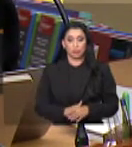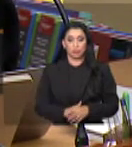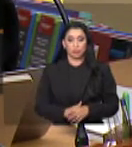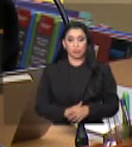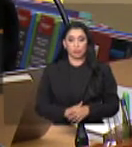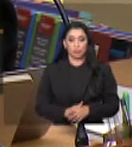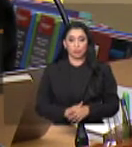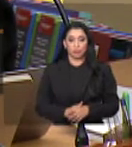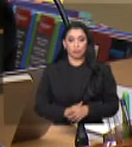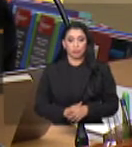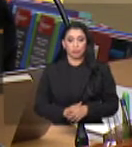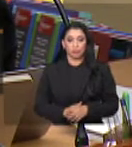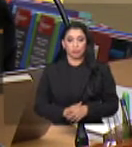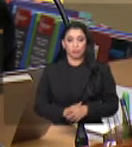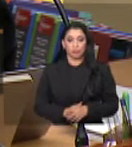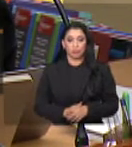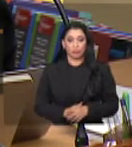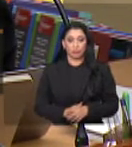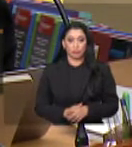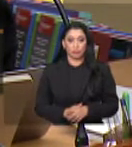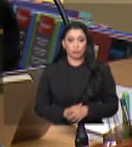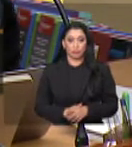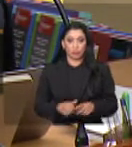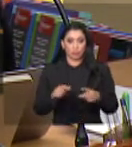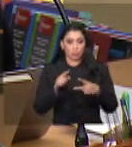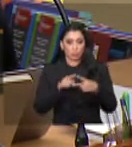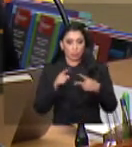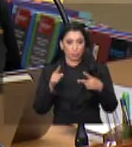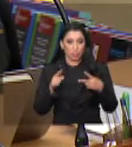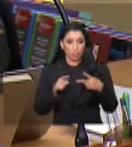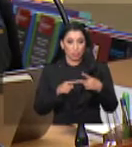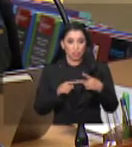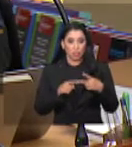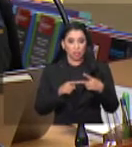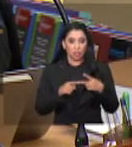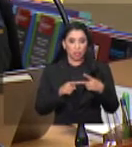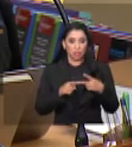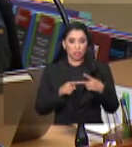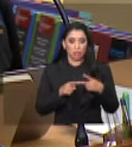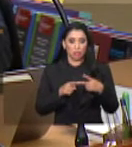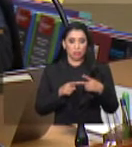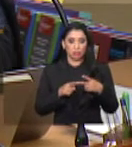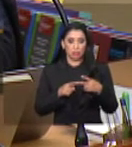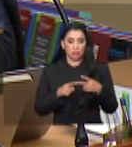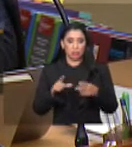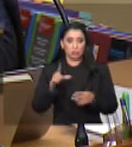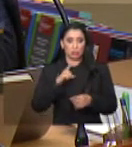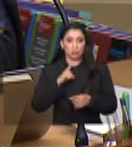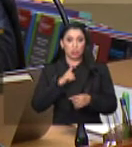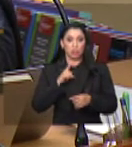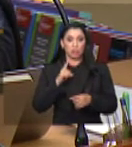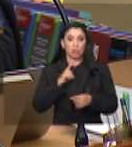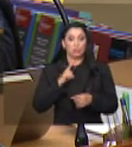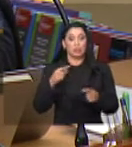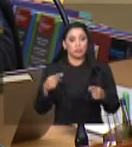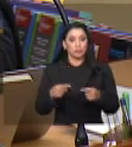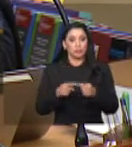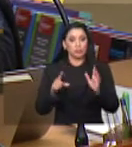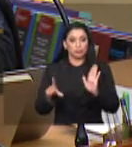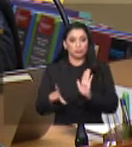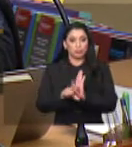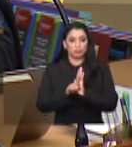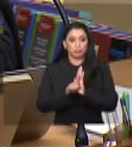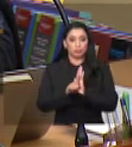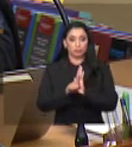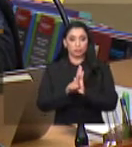e no tocante a esses dois pontos de modo primeiro na questão da legitimidade